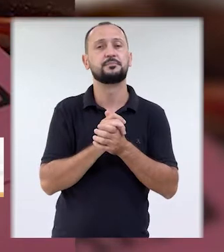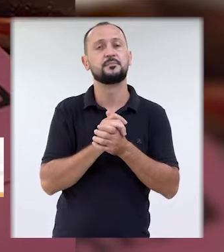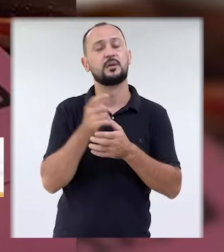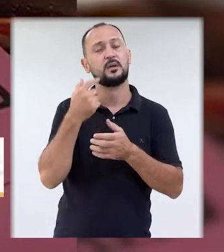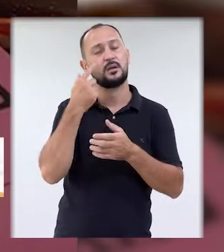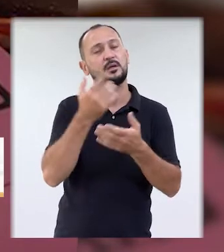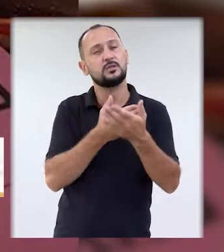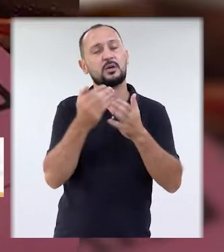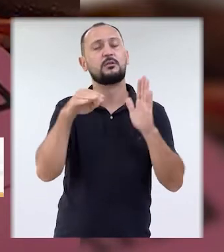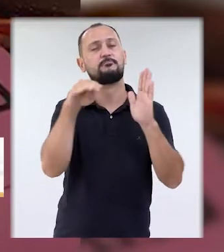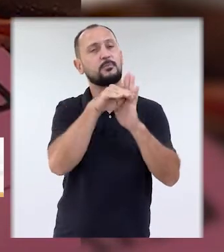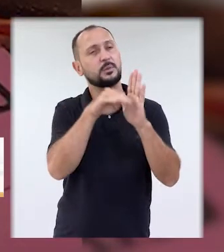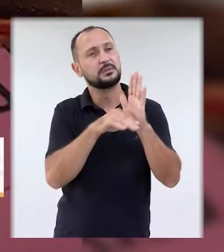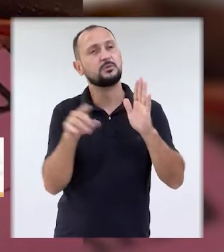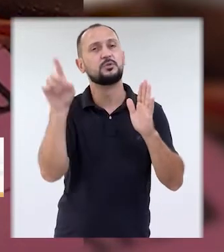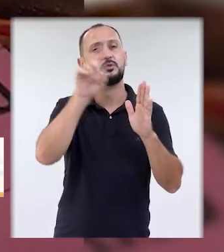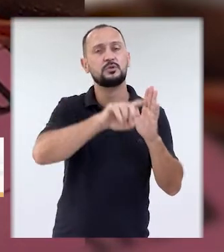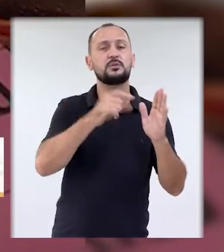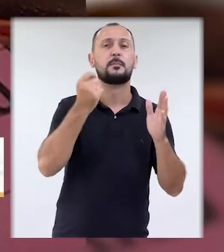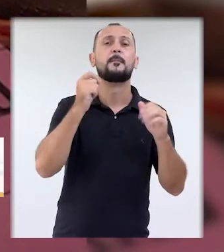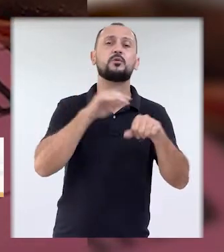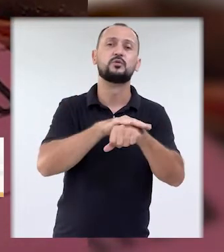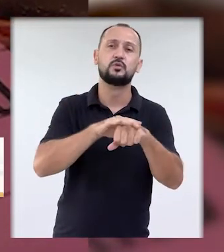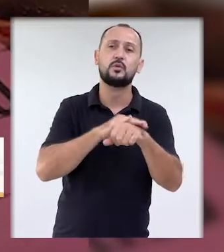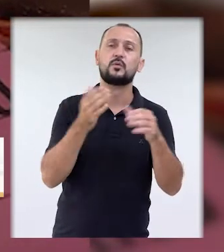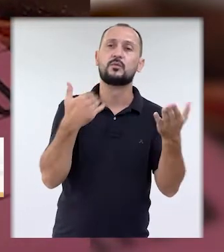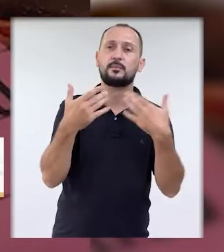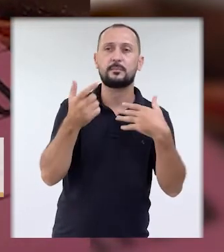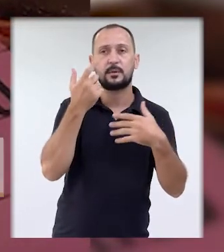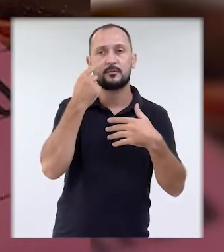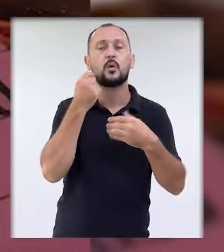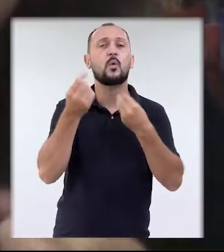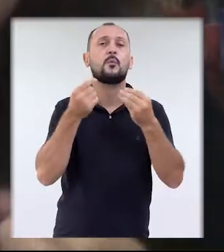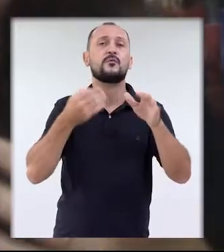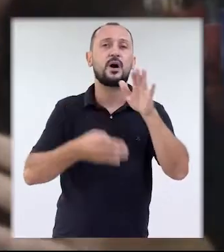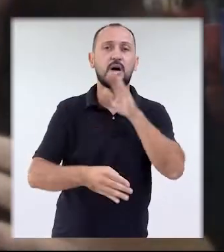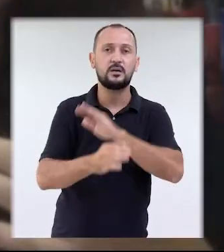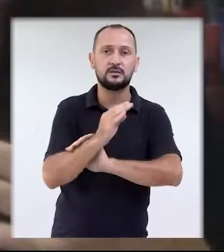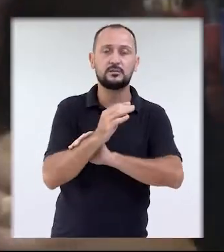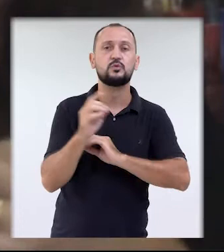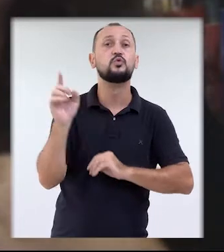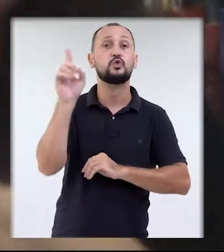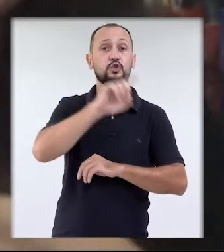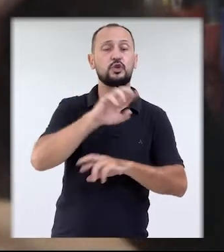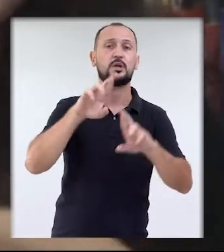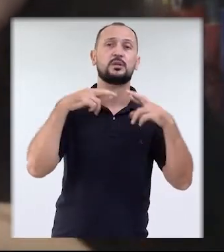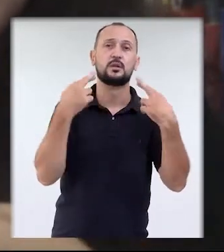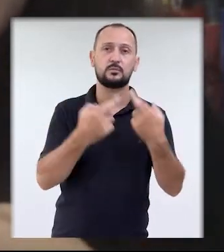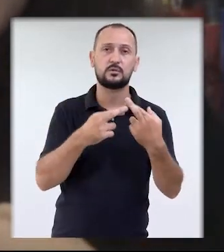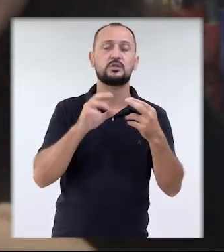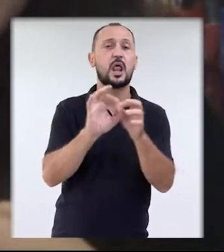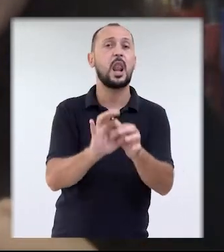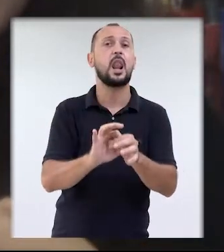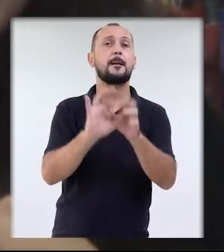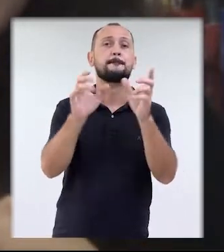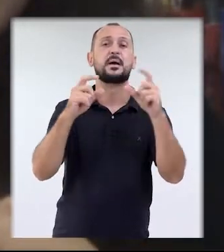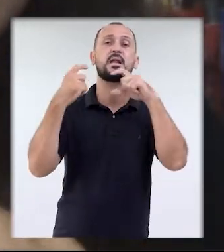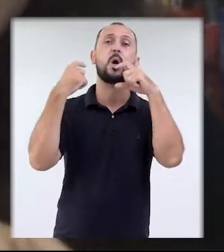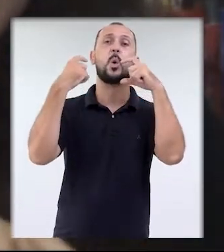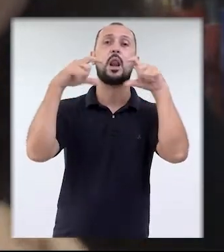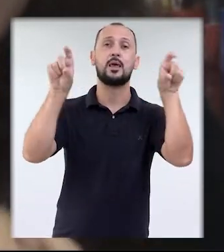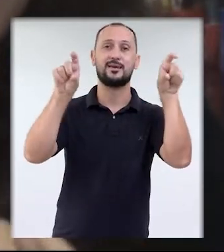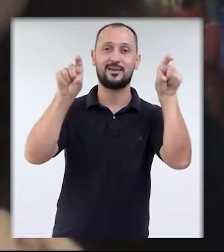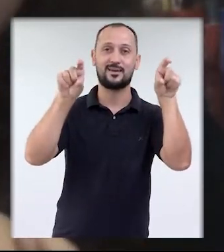ali está a nossa programação. Você pode conversar com a gente para ver como vai entrar. No dia da reunião, a gente